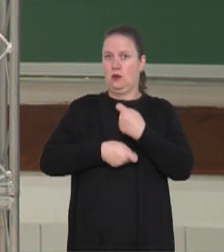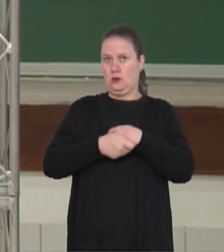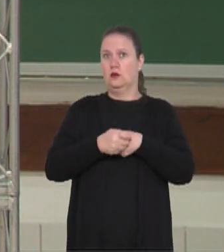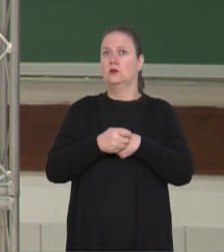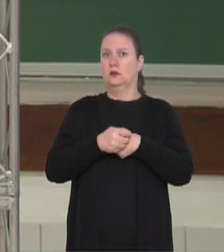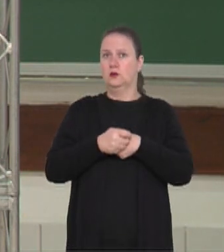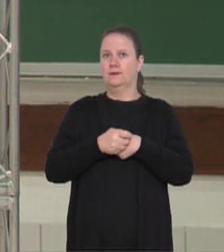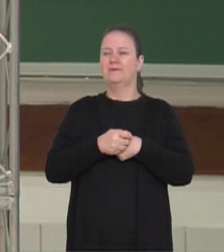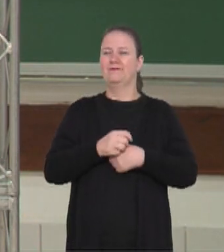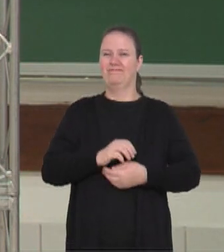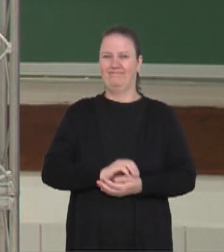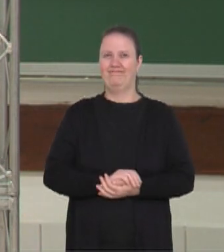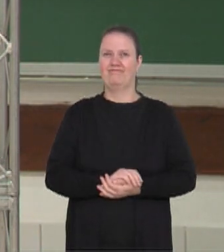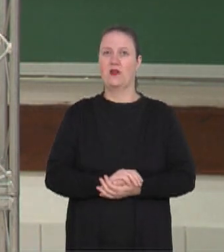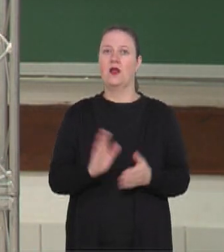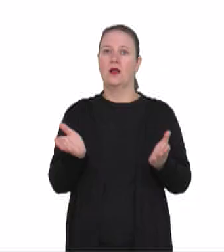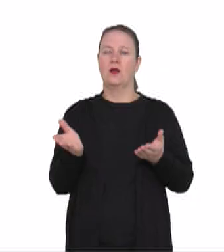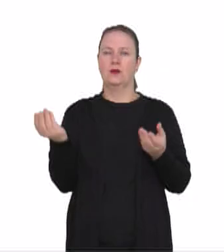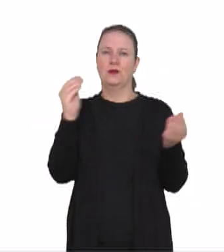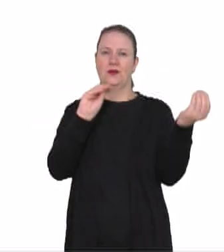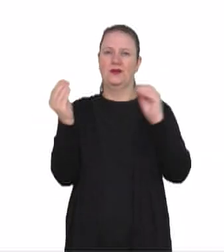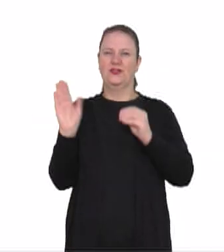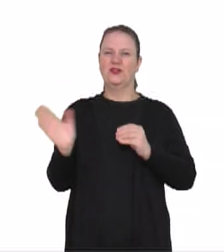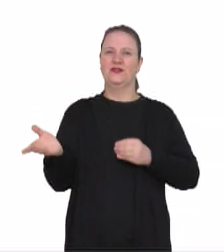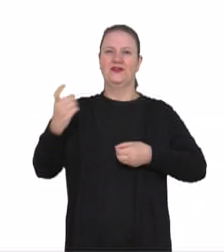nas lacunas e a gente já confere como que ficou.